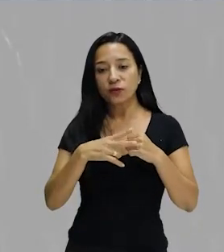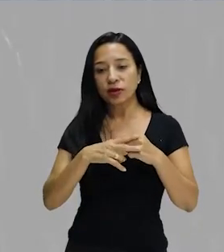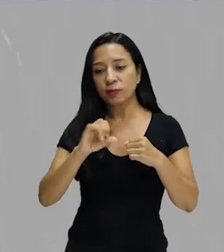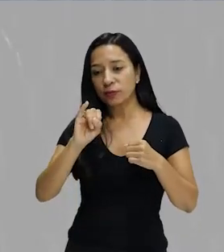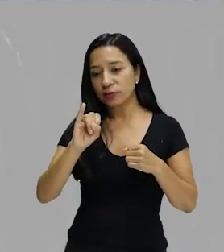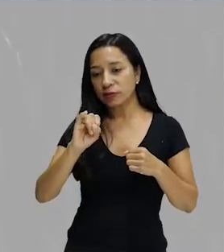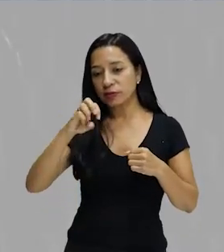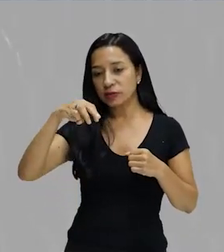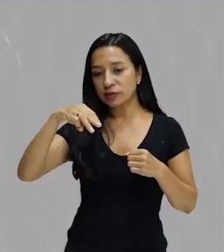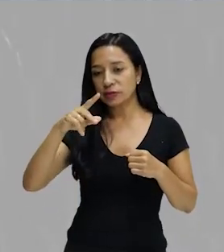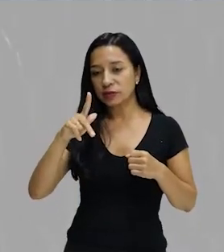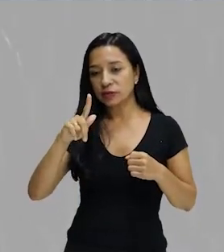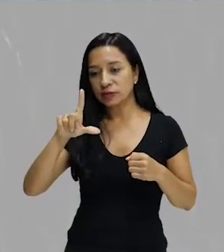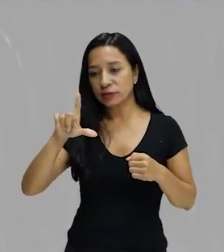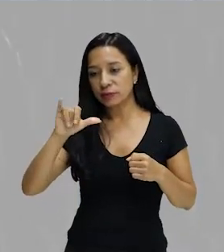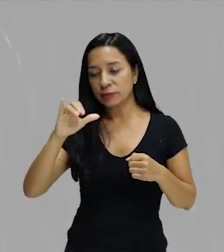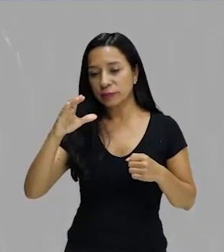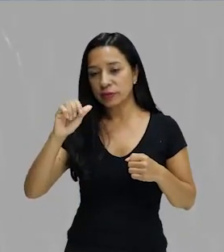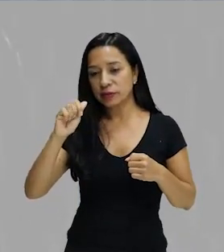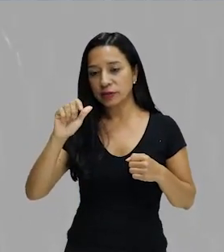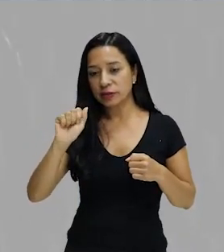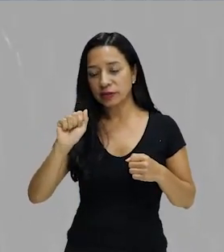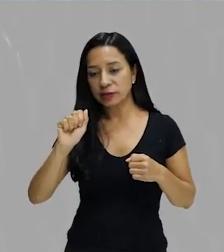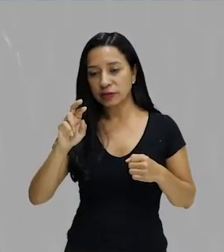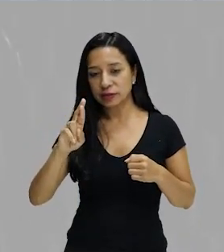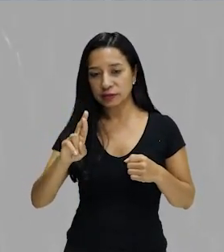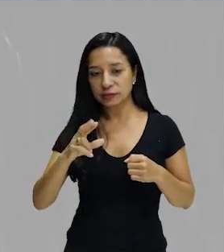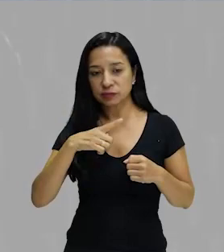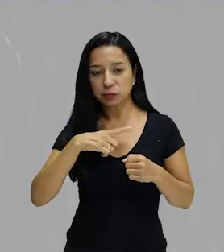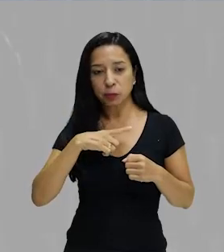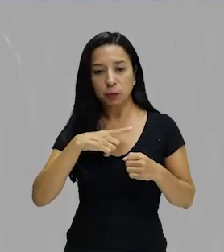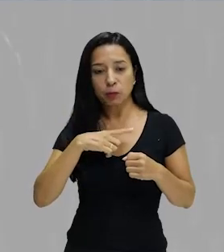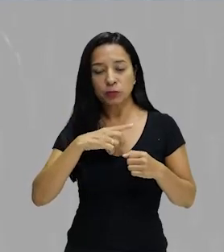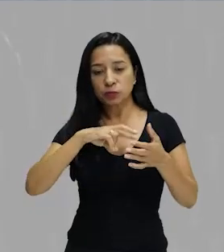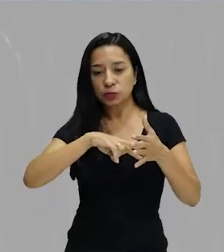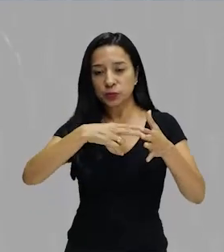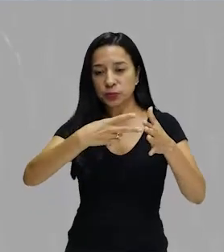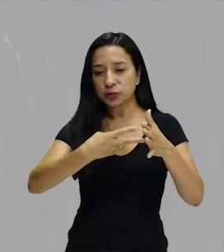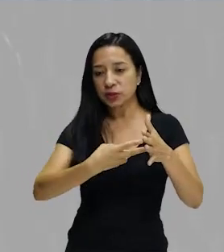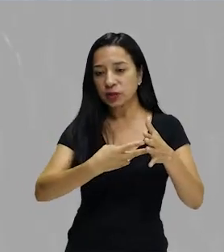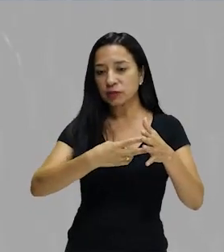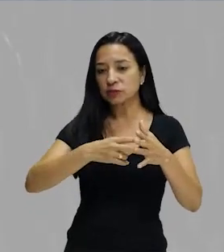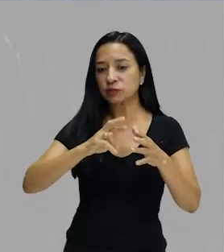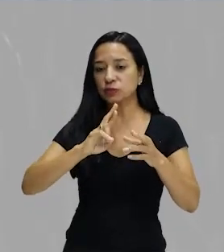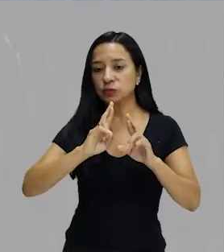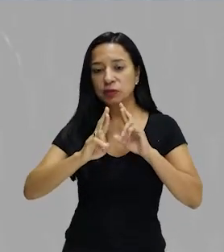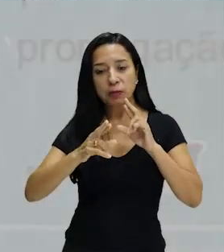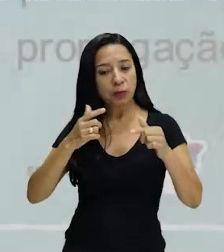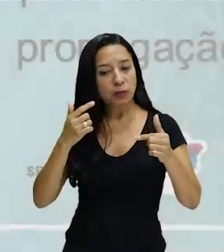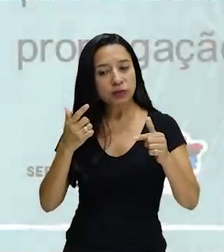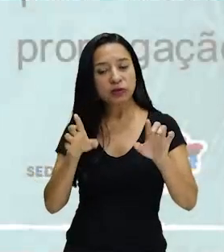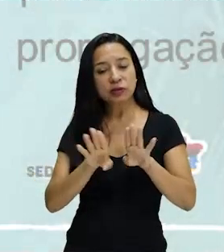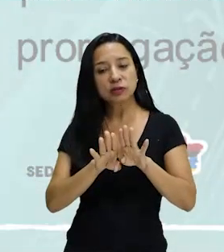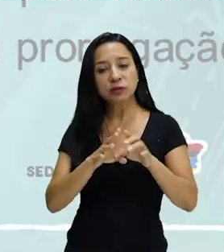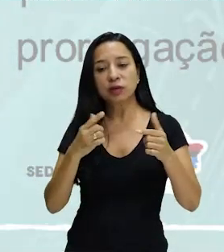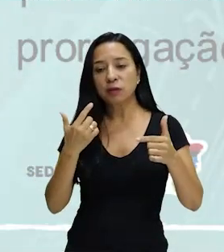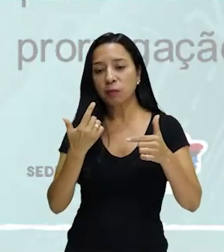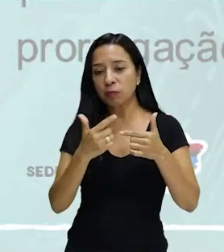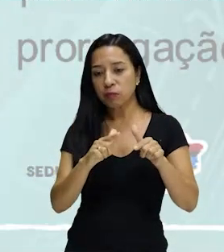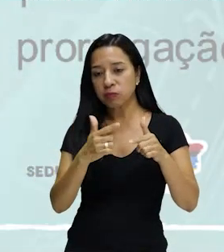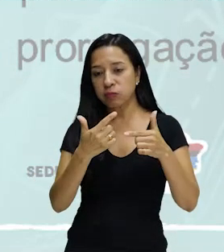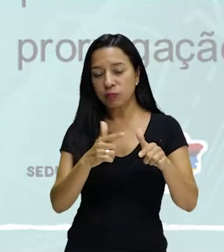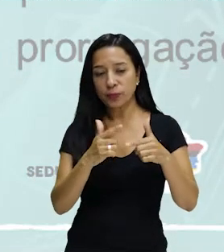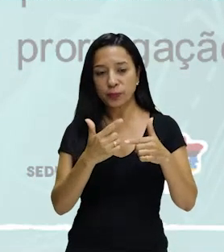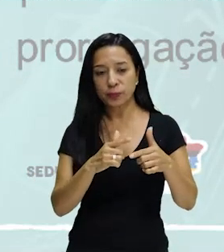sentido de consequência, certo? E no sentido de zombaria. A